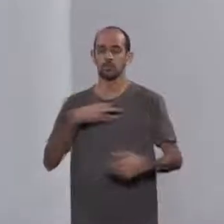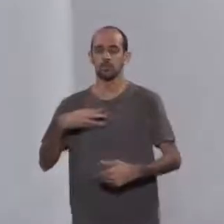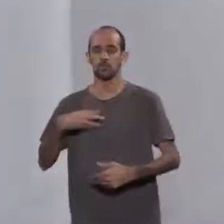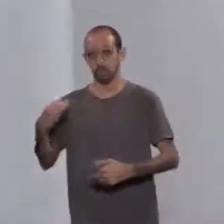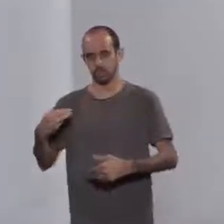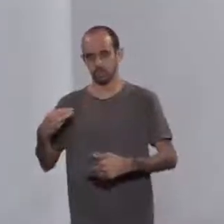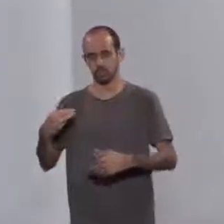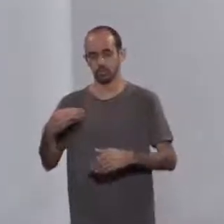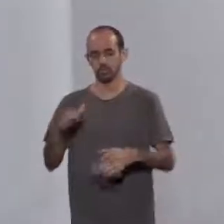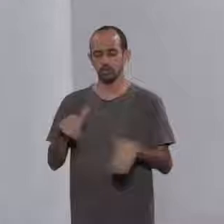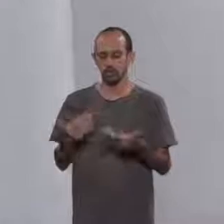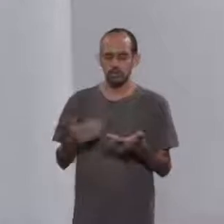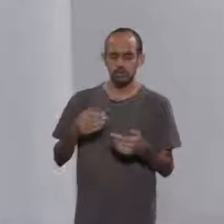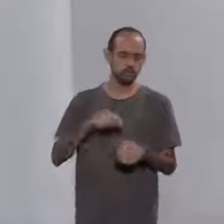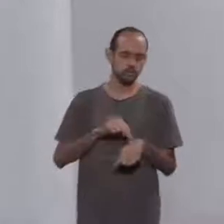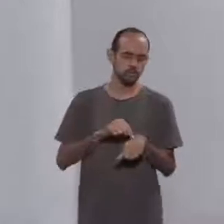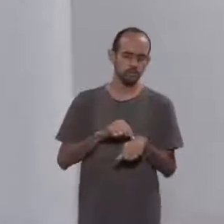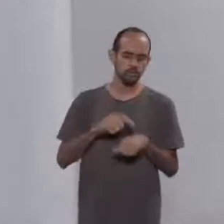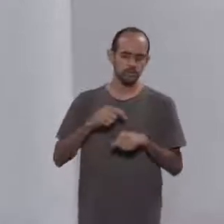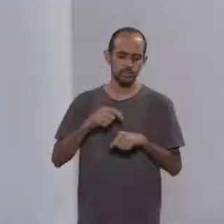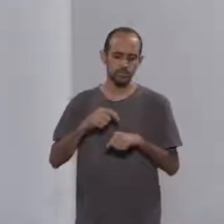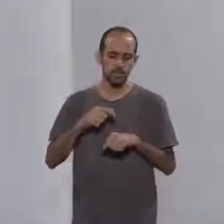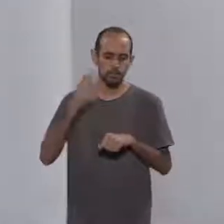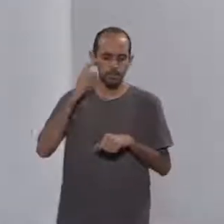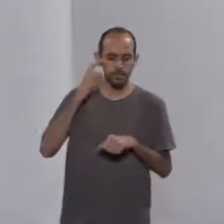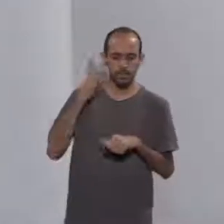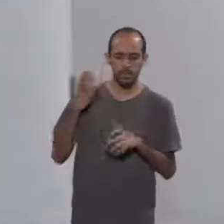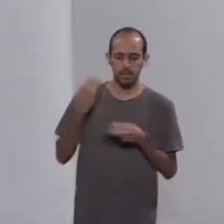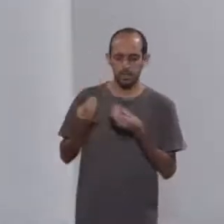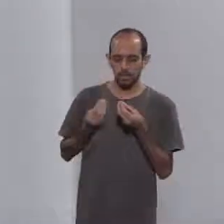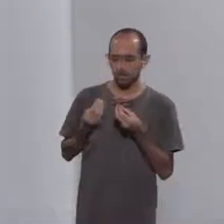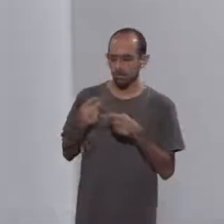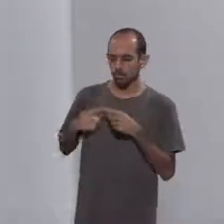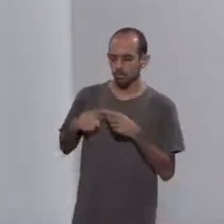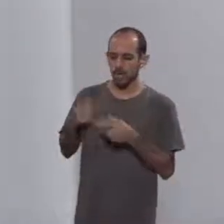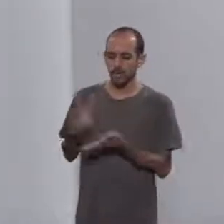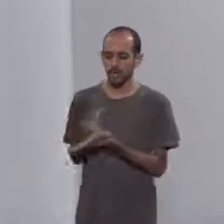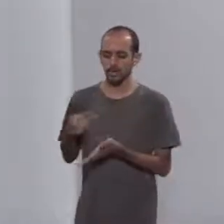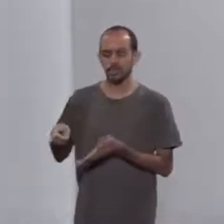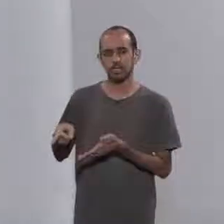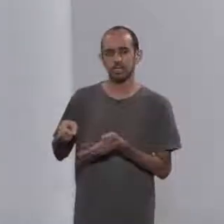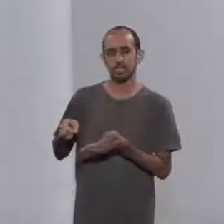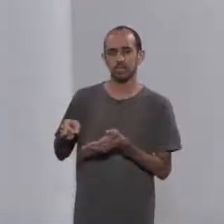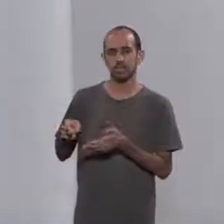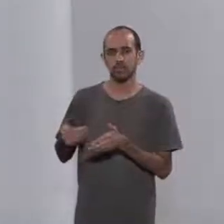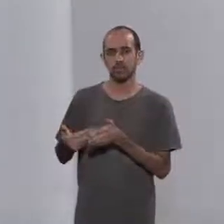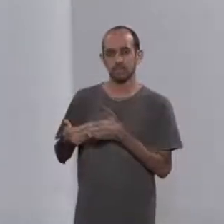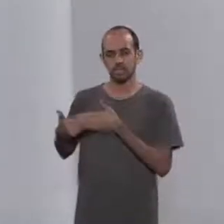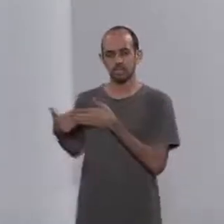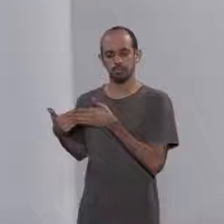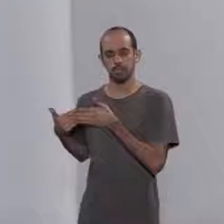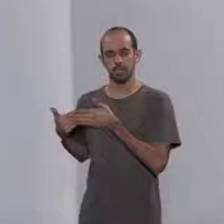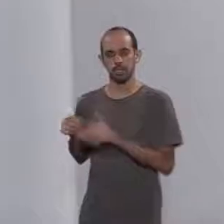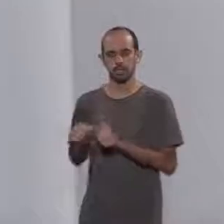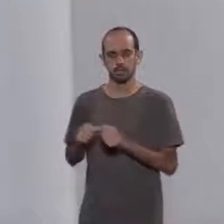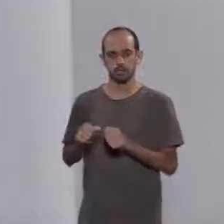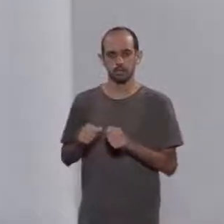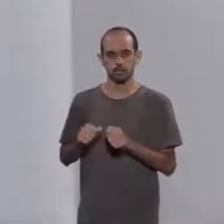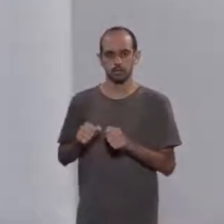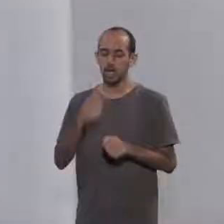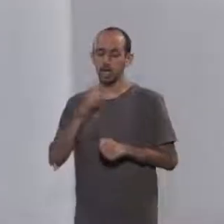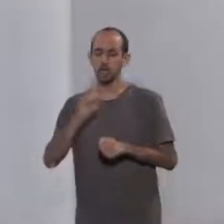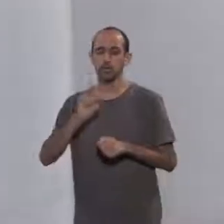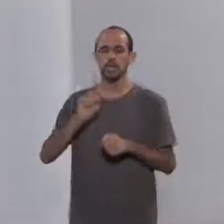gente, né, qual é a especificidade que faz com que ele fique nessa situação de isolamento? Porque ele não